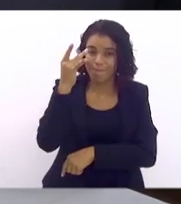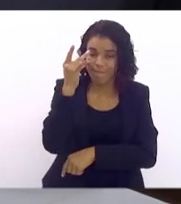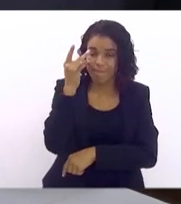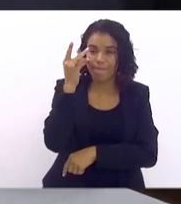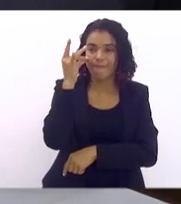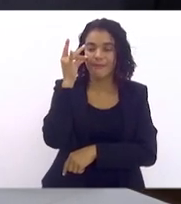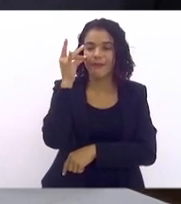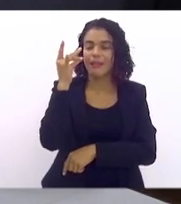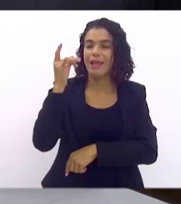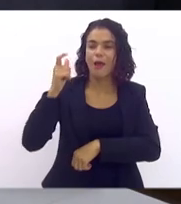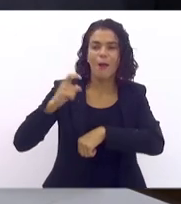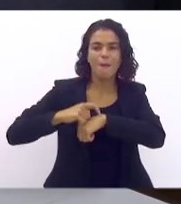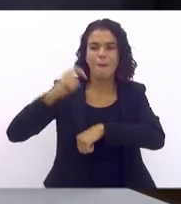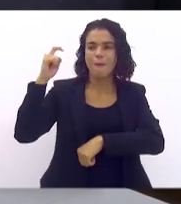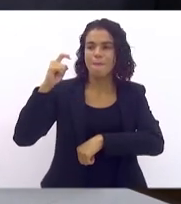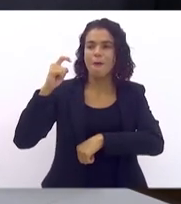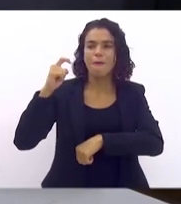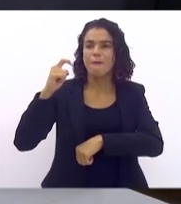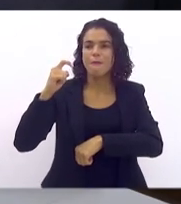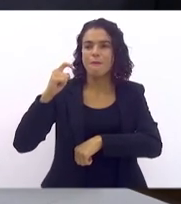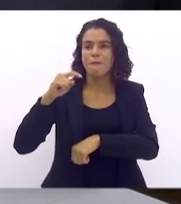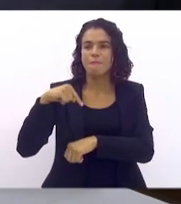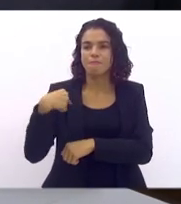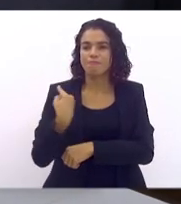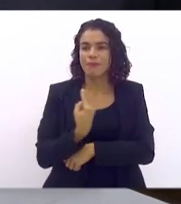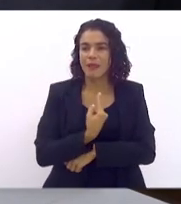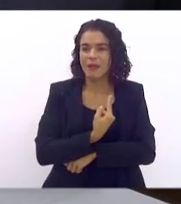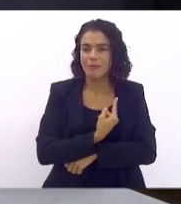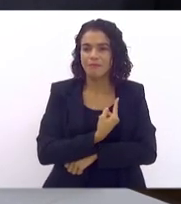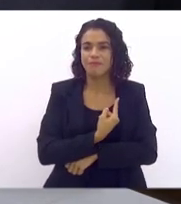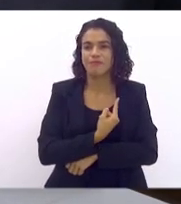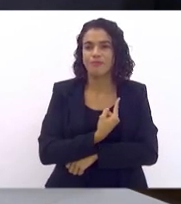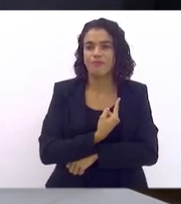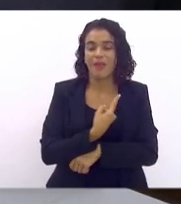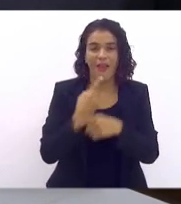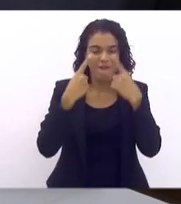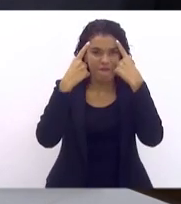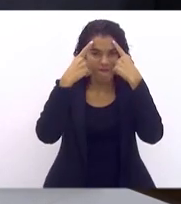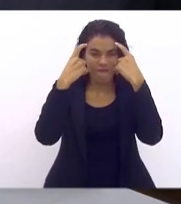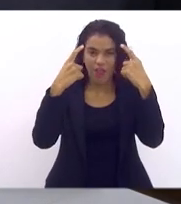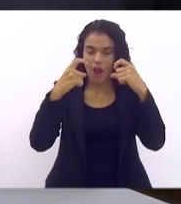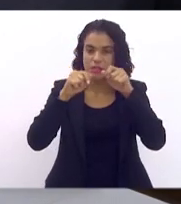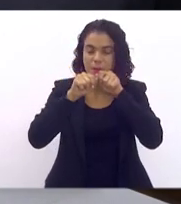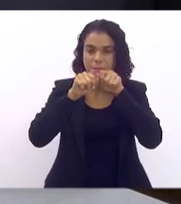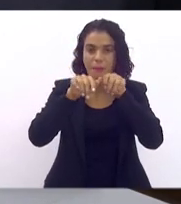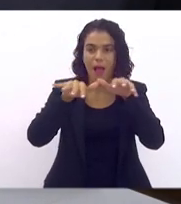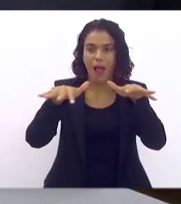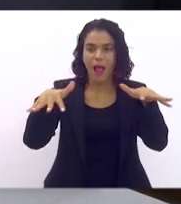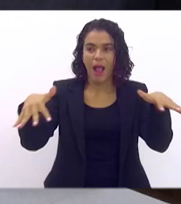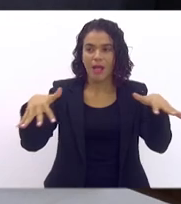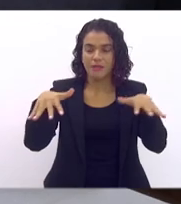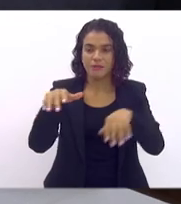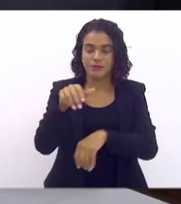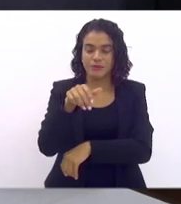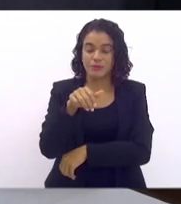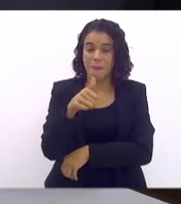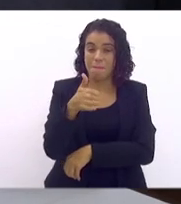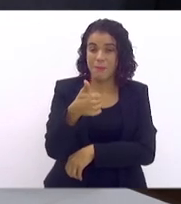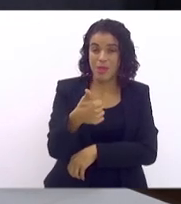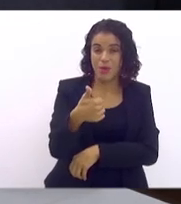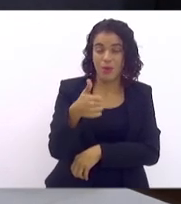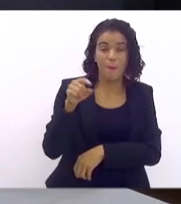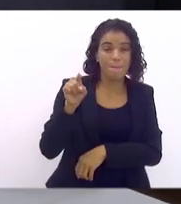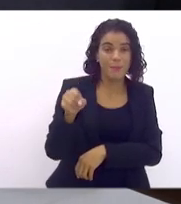chega num momento aqui que o tema violência é dominante no nosso estado, onde